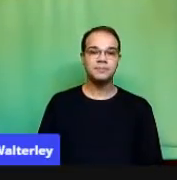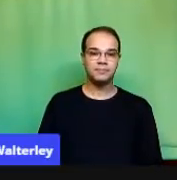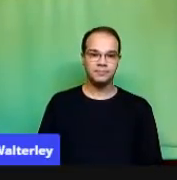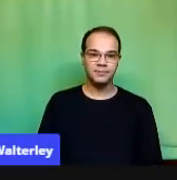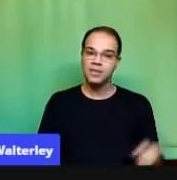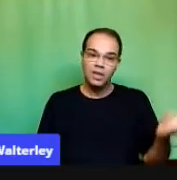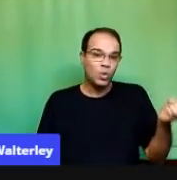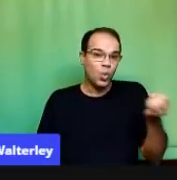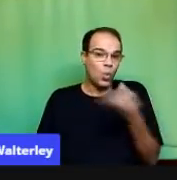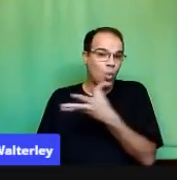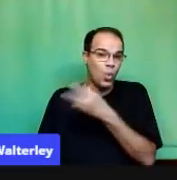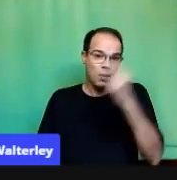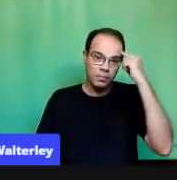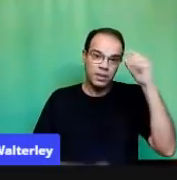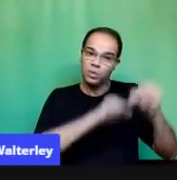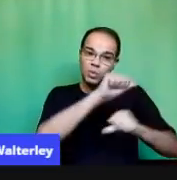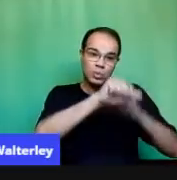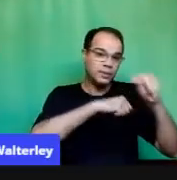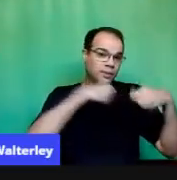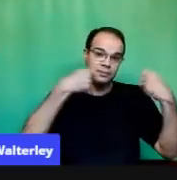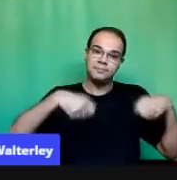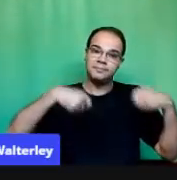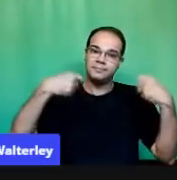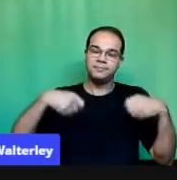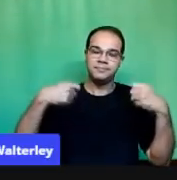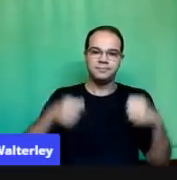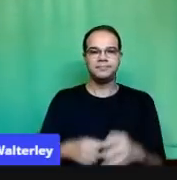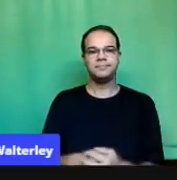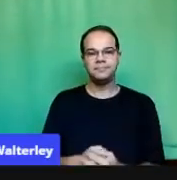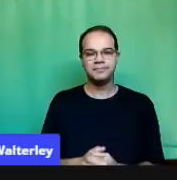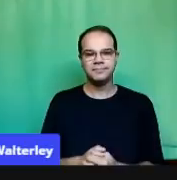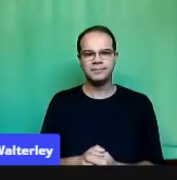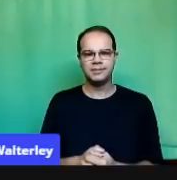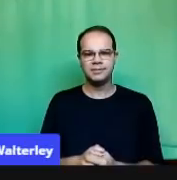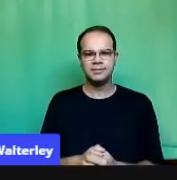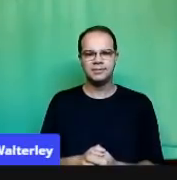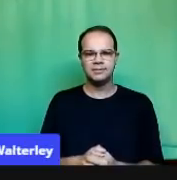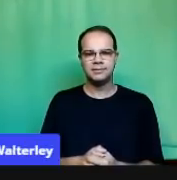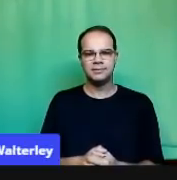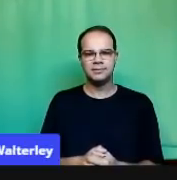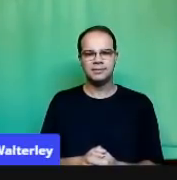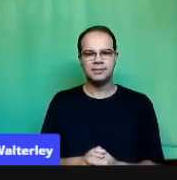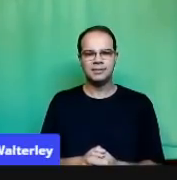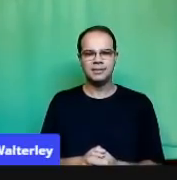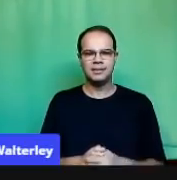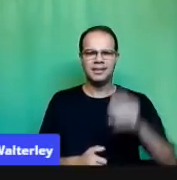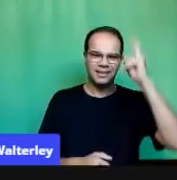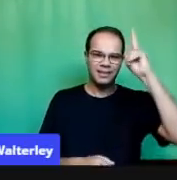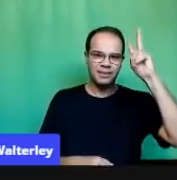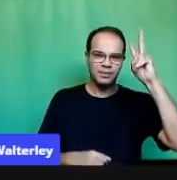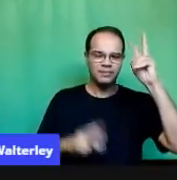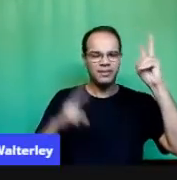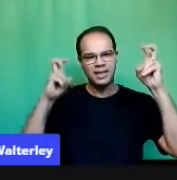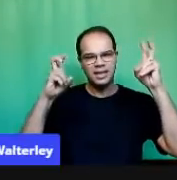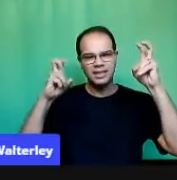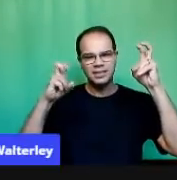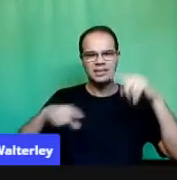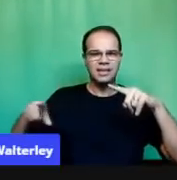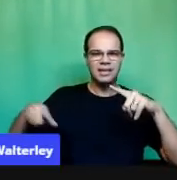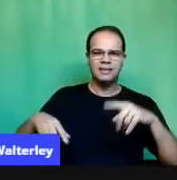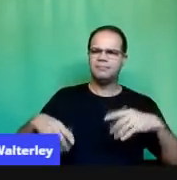Nós precisamos pensar que todos aqueles questionamentos do deixa de fazer drama, tá